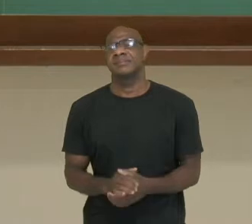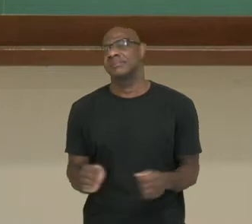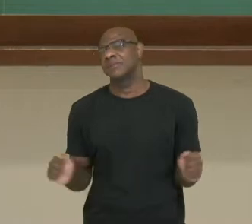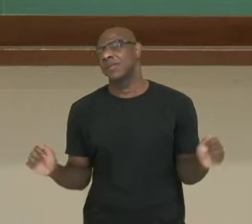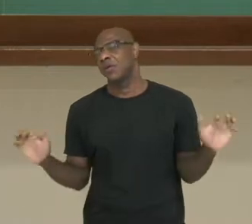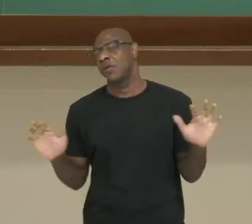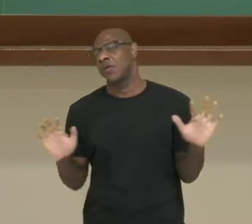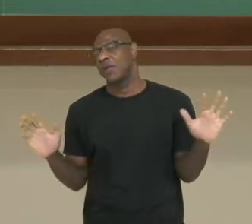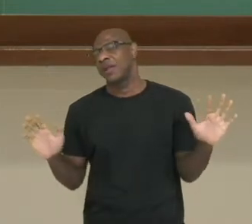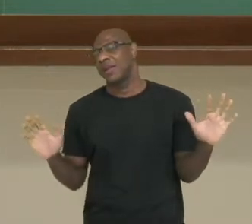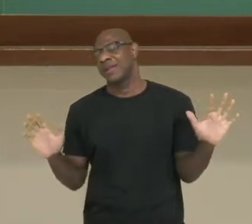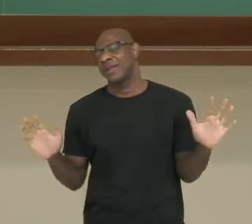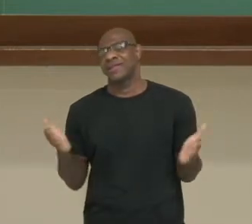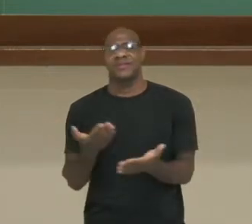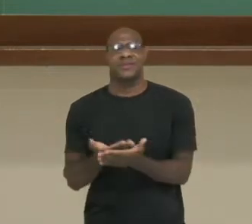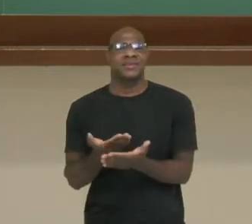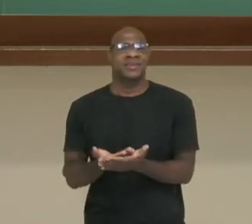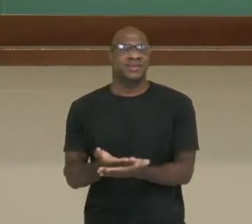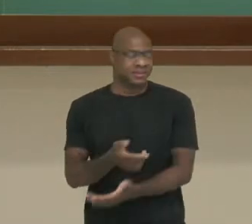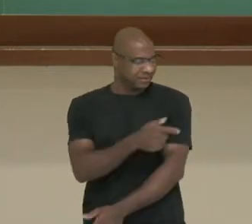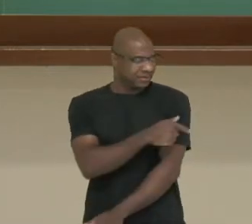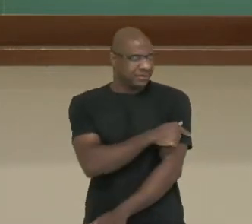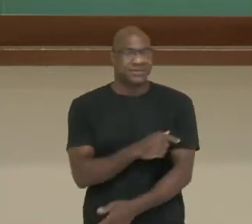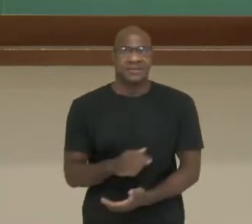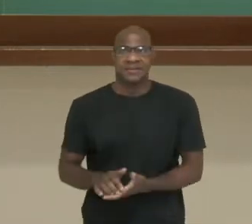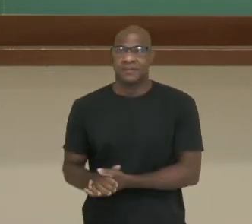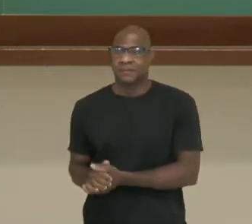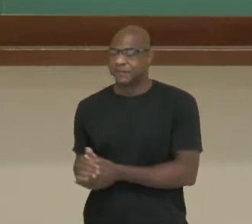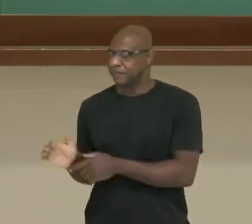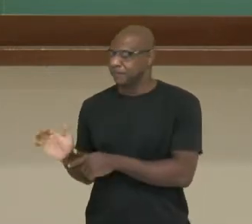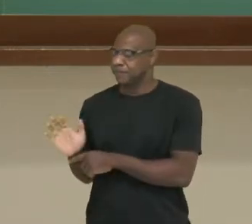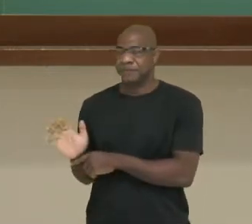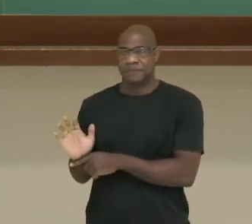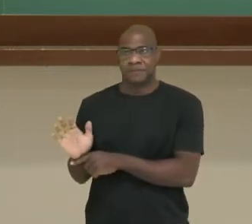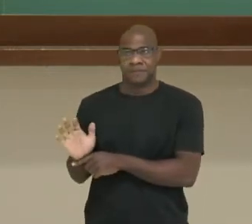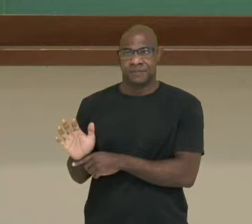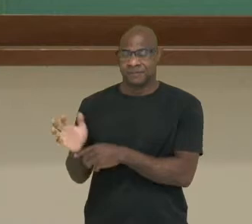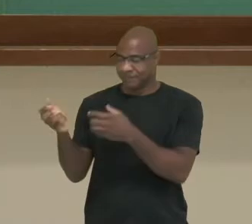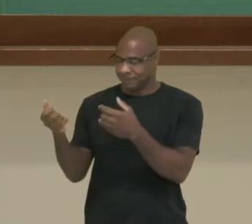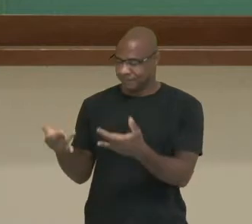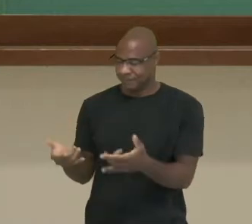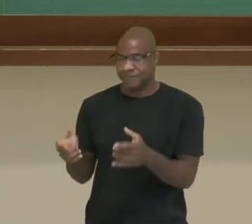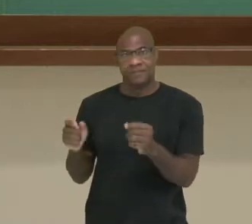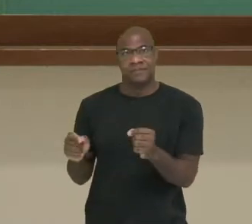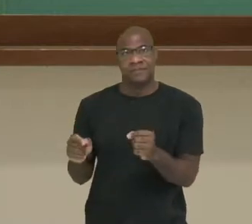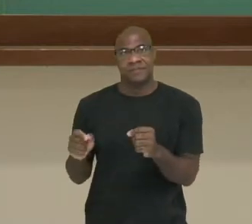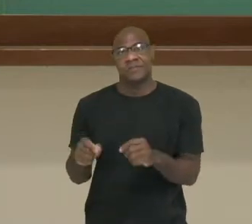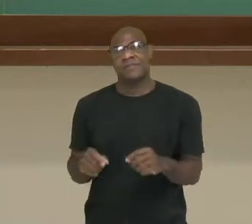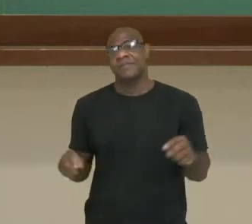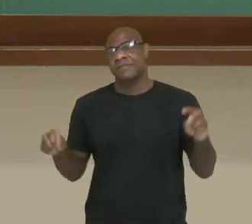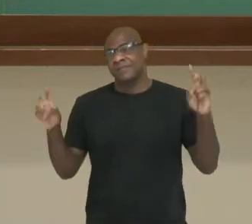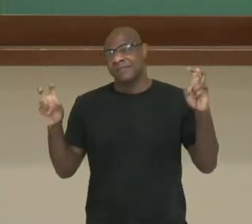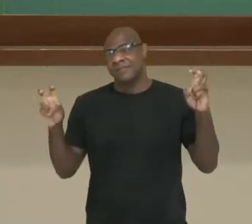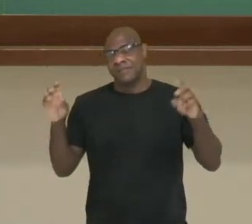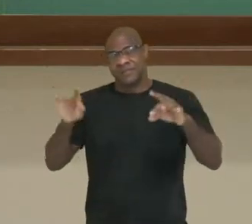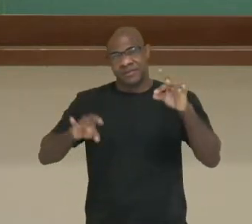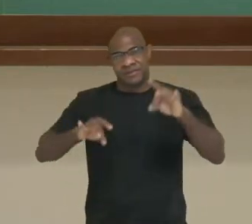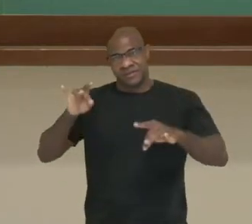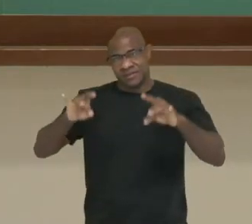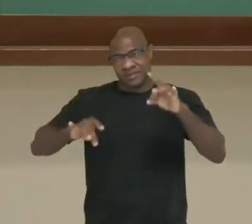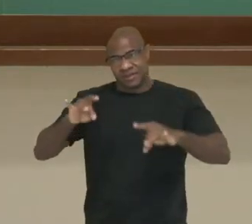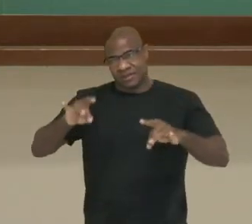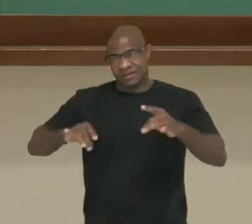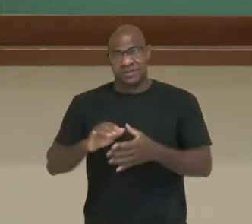Olá, estudantes do 7º ano! Nessa aula nós vamos falar sobre teatro épico. Professora Rutineia aqui